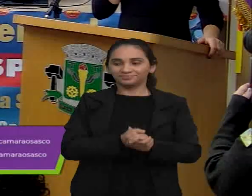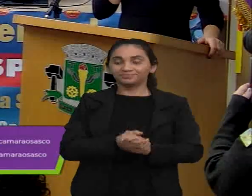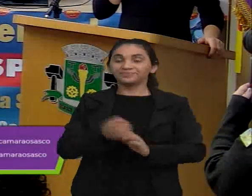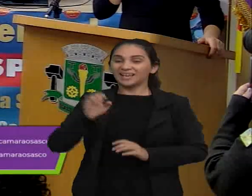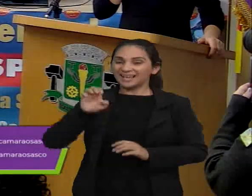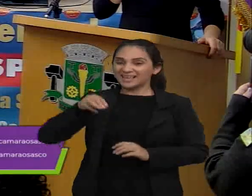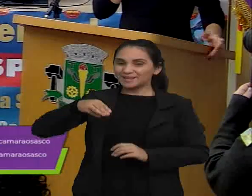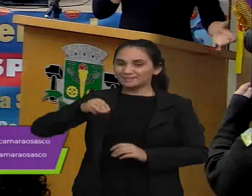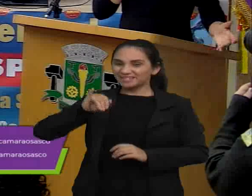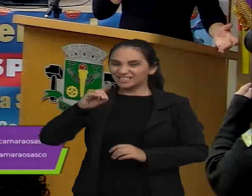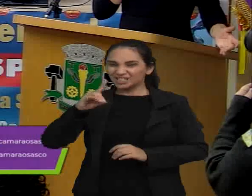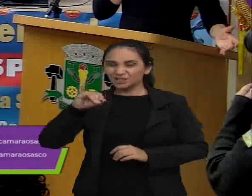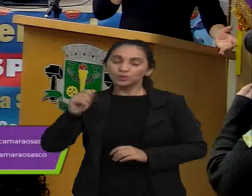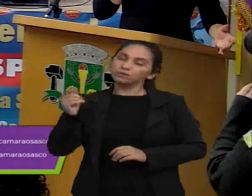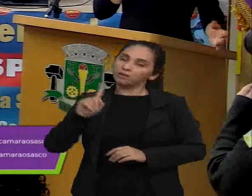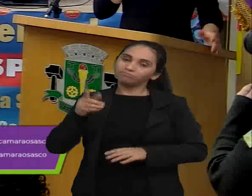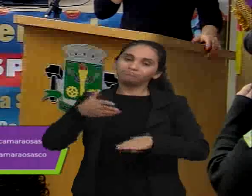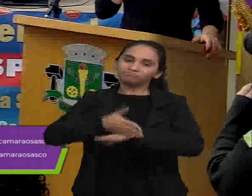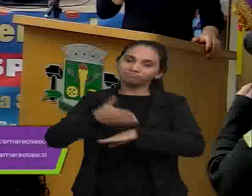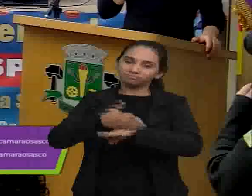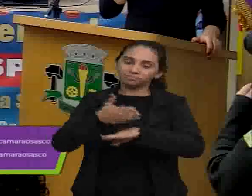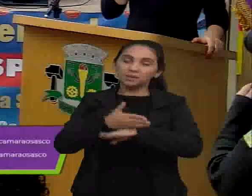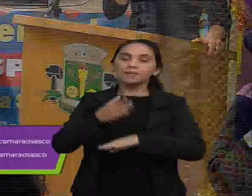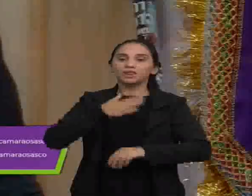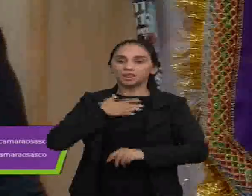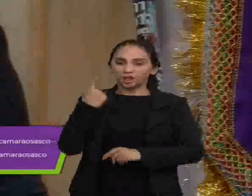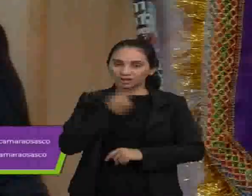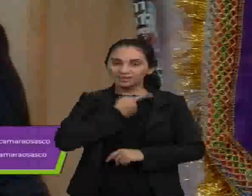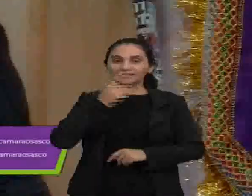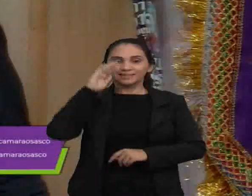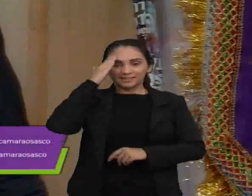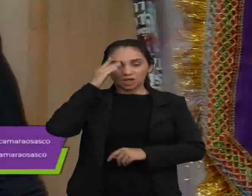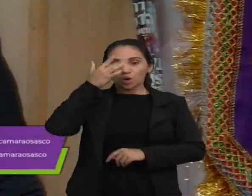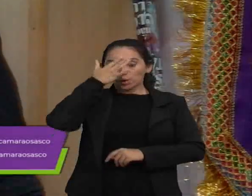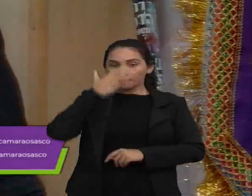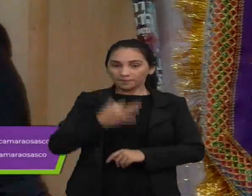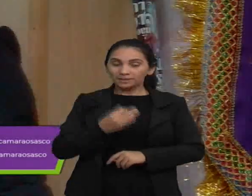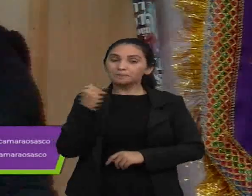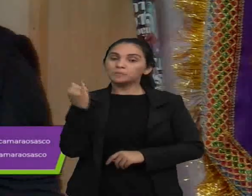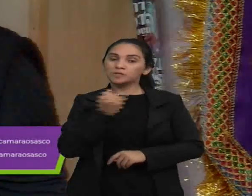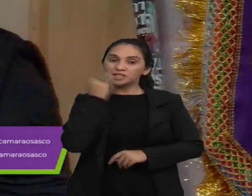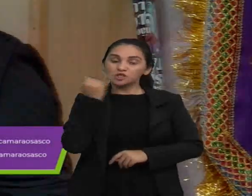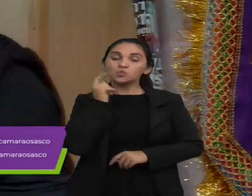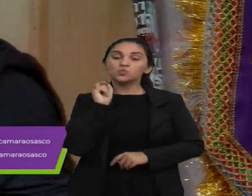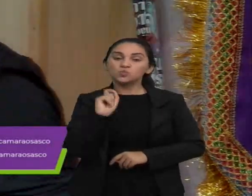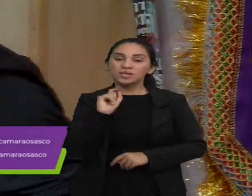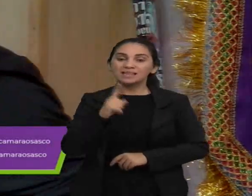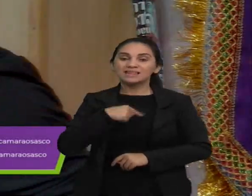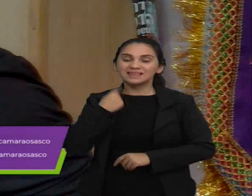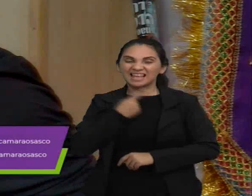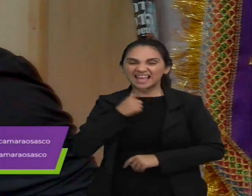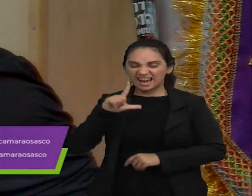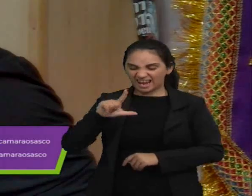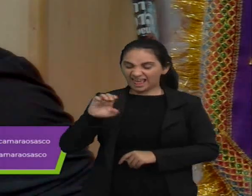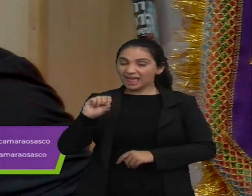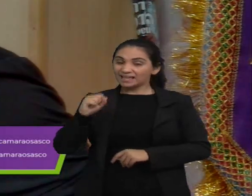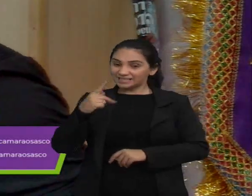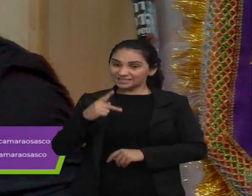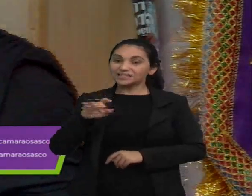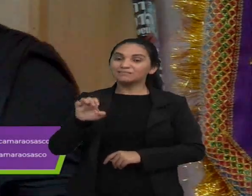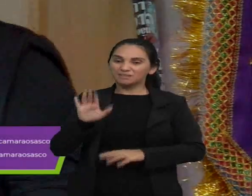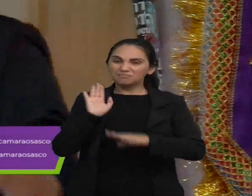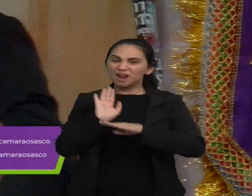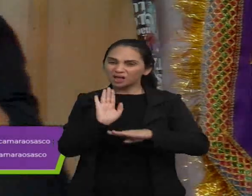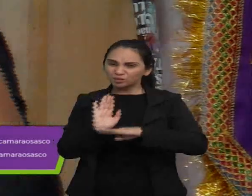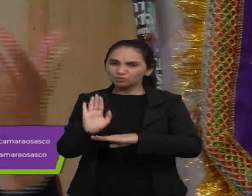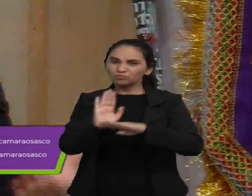Emílio que não pôde estar presente mas nós compreendemos e nós entendemos a importância que ele tem na Lespe coordenando essa